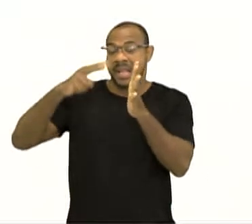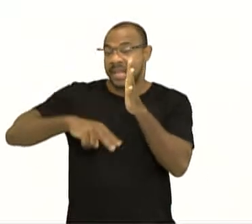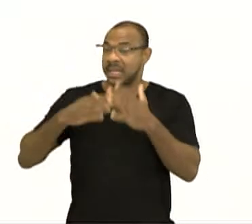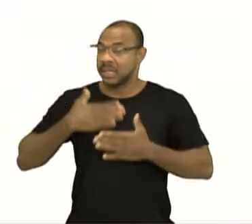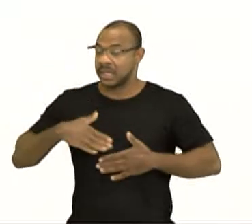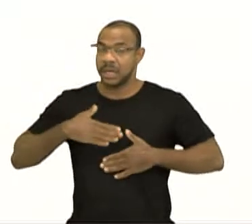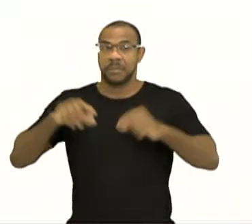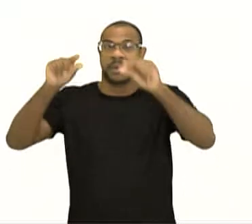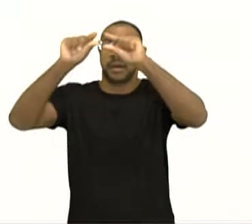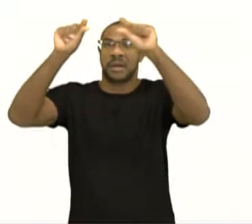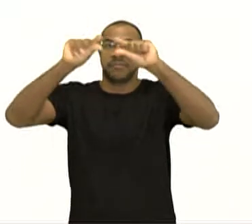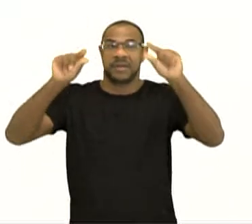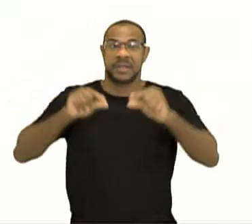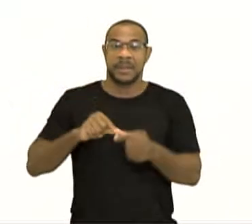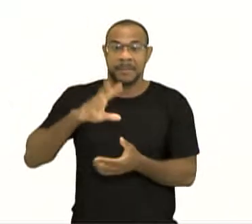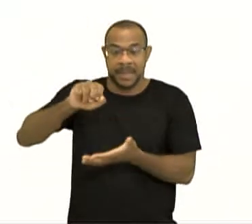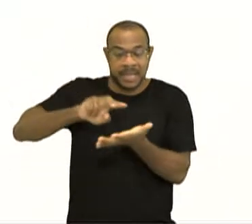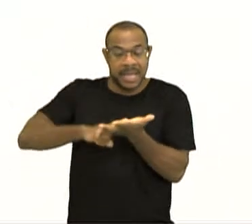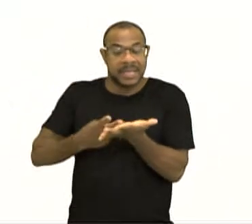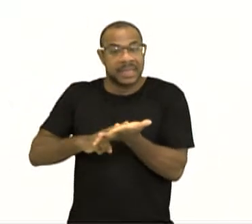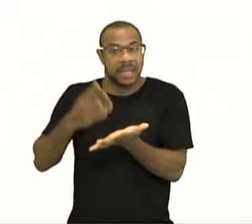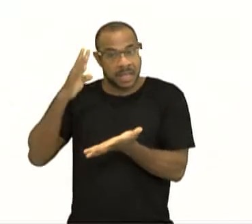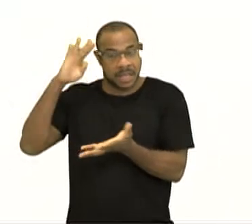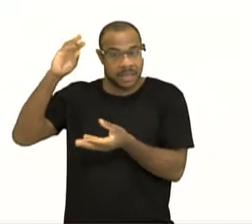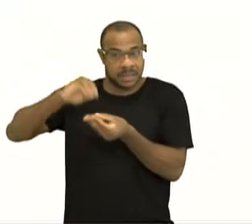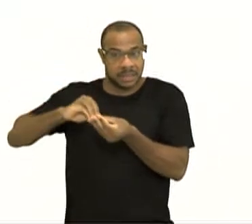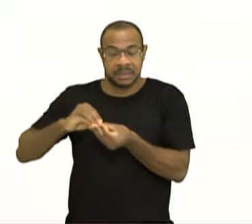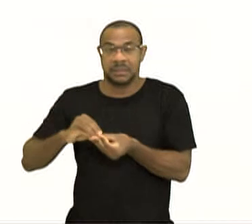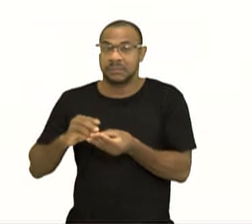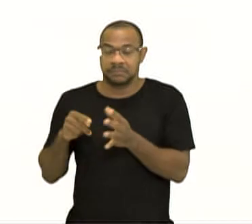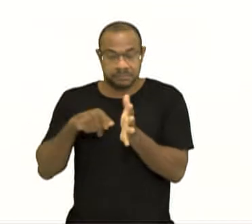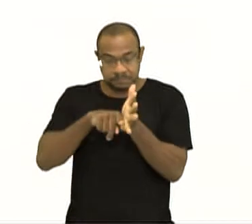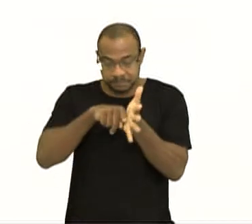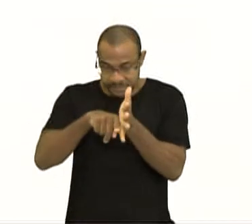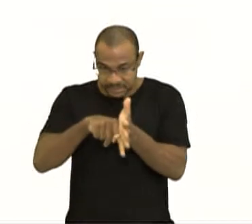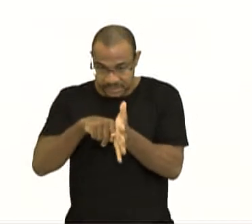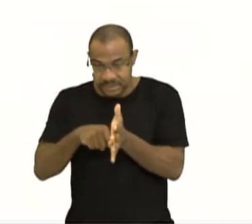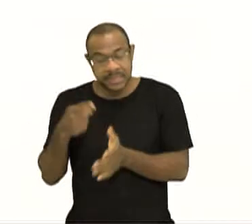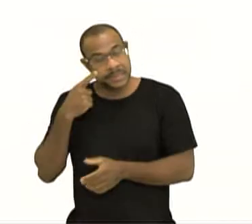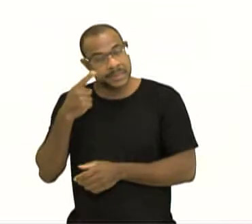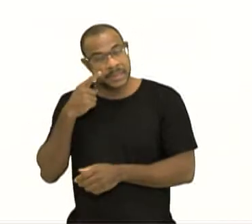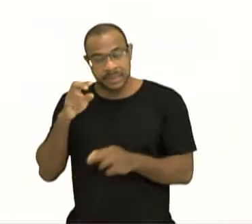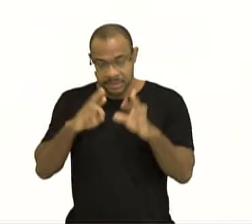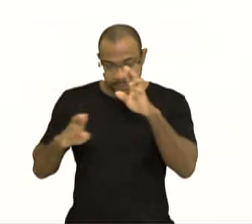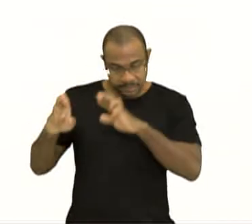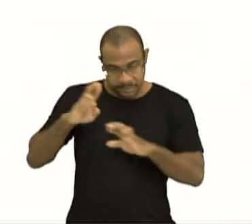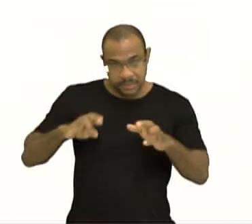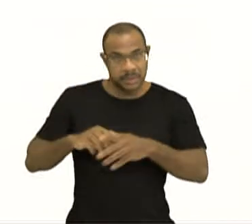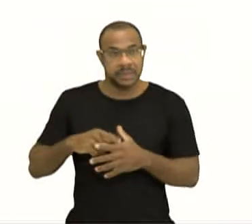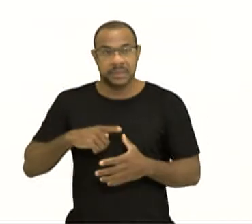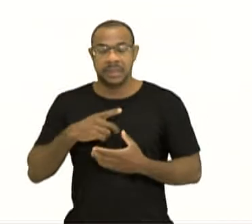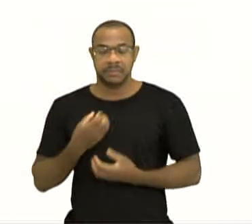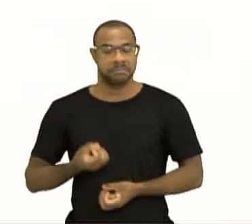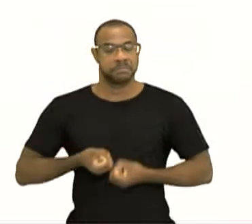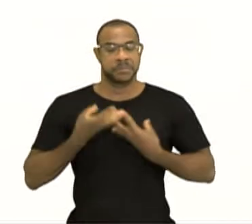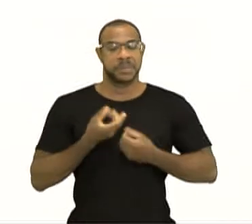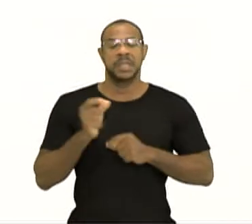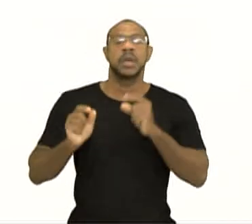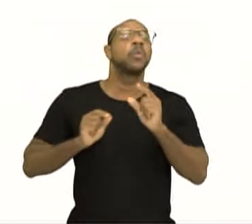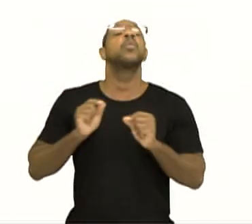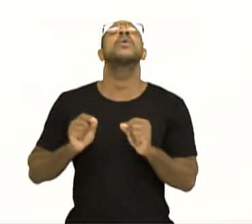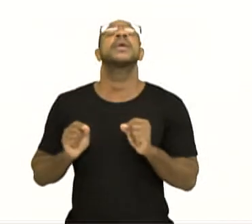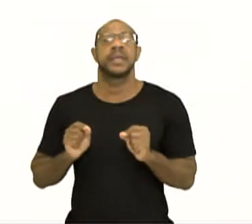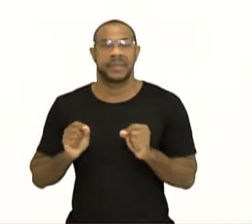frases, busquem a tradução se preciso for, por mais que eu já tenha feito ela, e tente analisar se ela está expressando a crítica de alguma